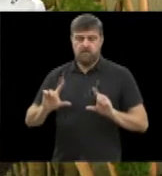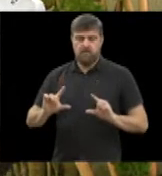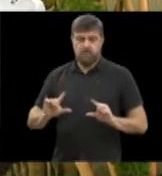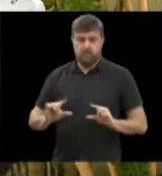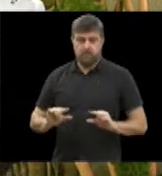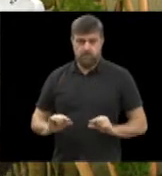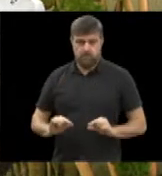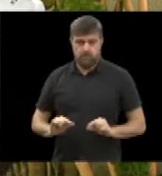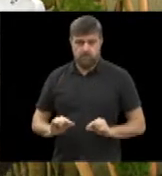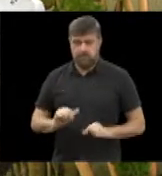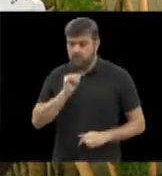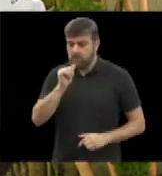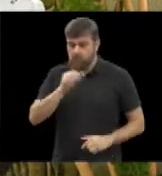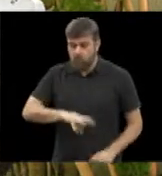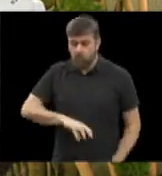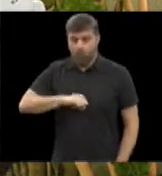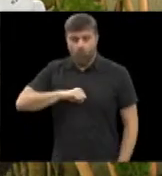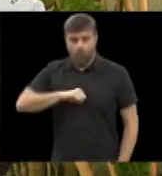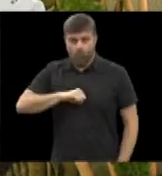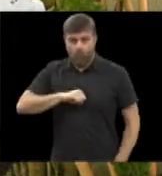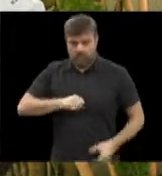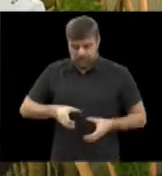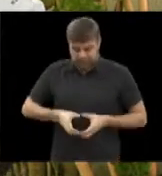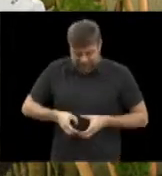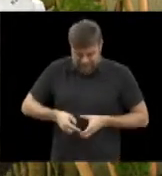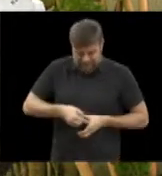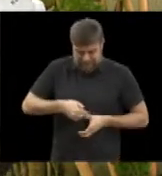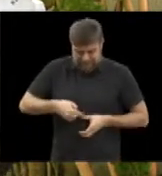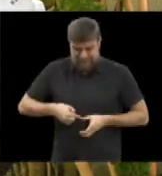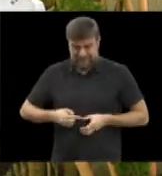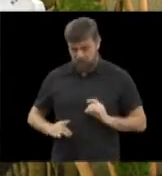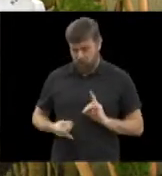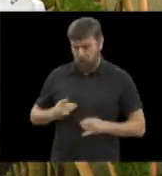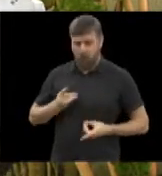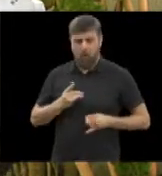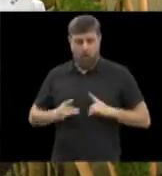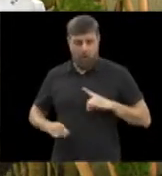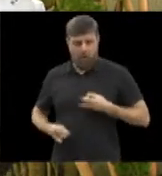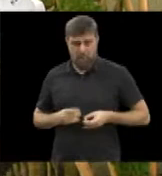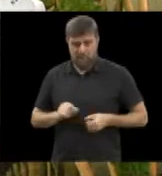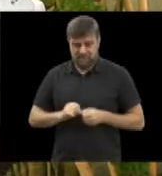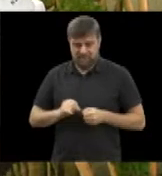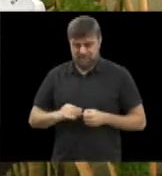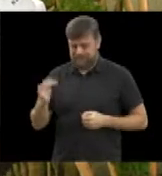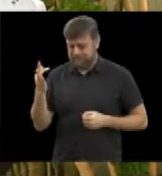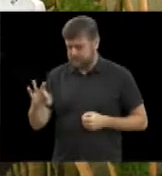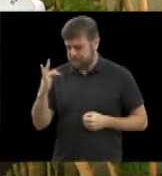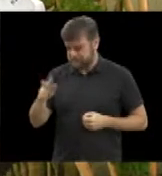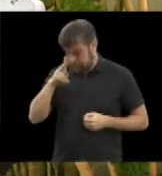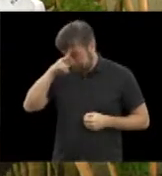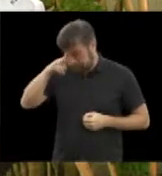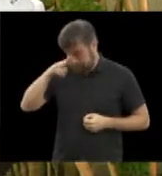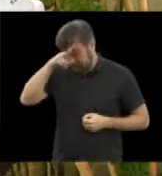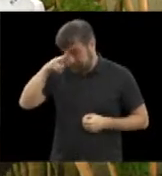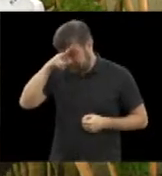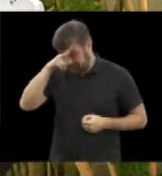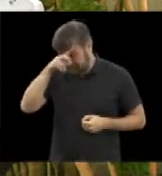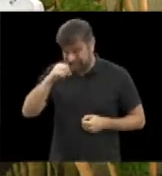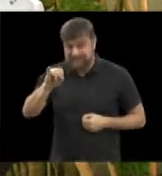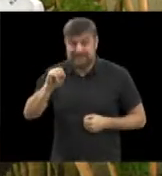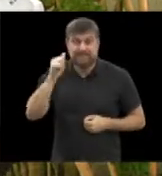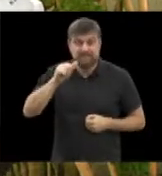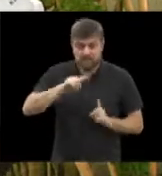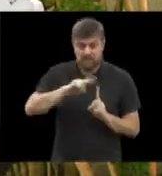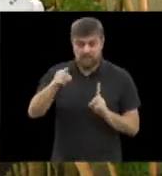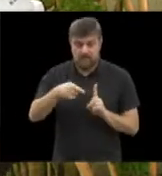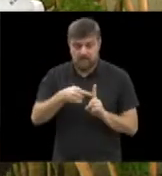porque ela fica sem menstruar. A endometriose é hormônio dependente. Se ela engravidar, ela vai ficar sem